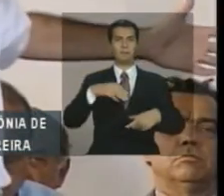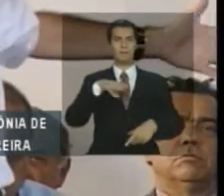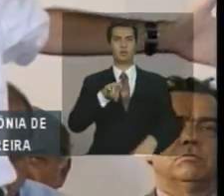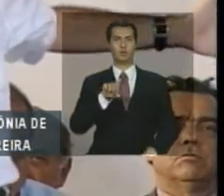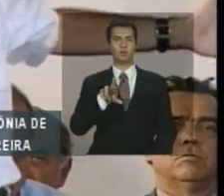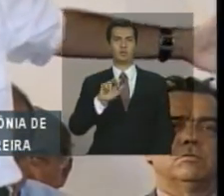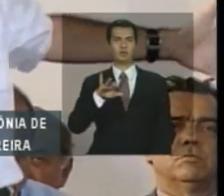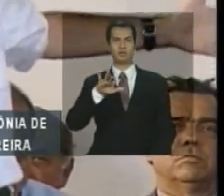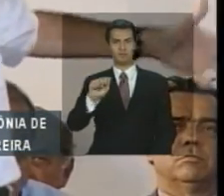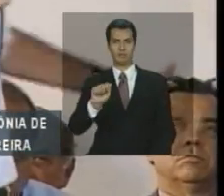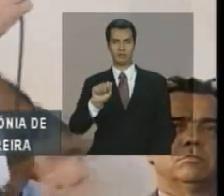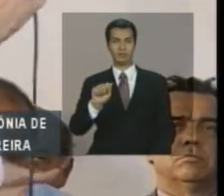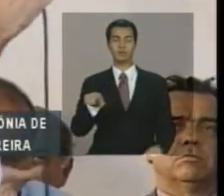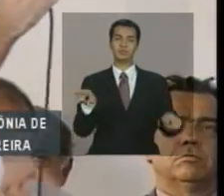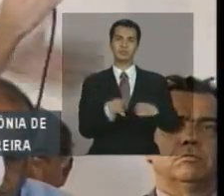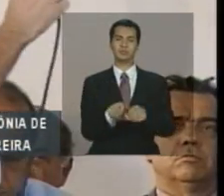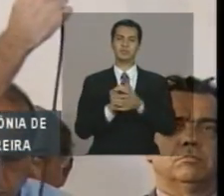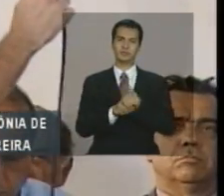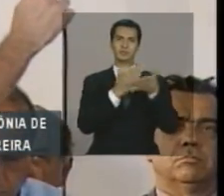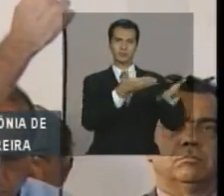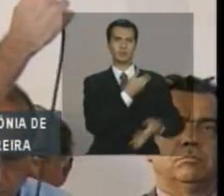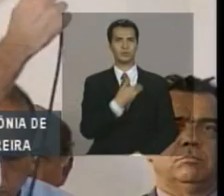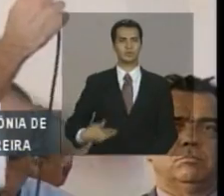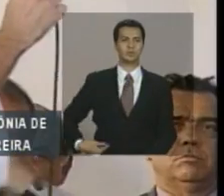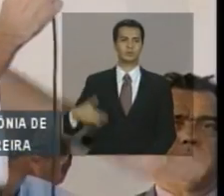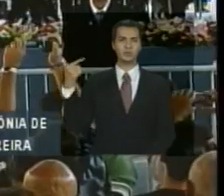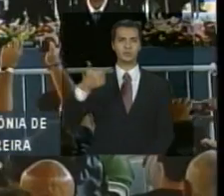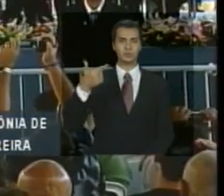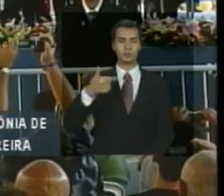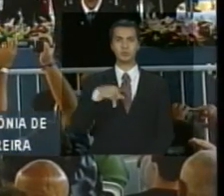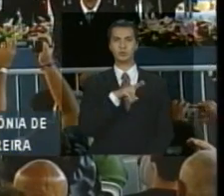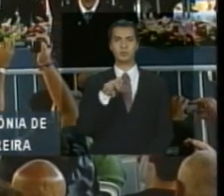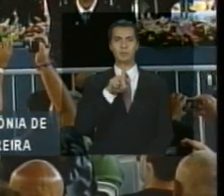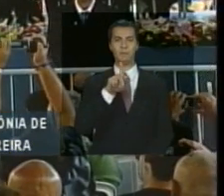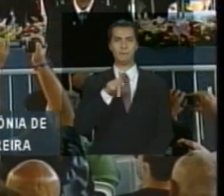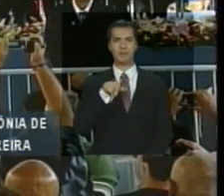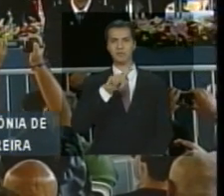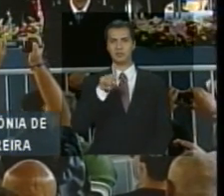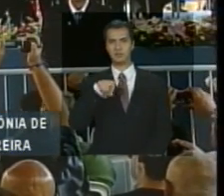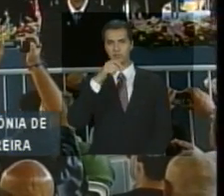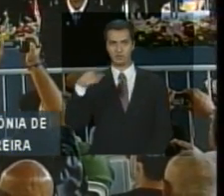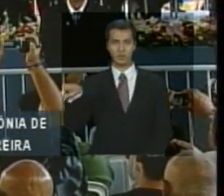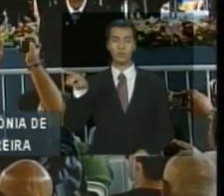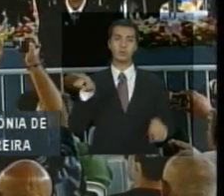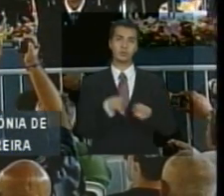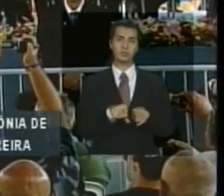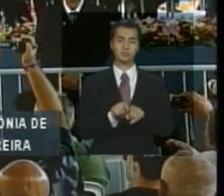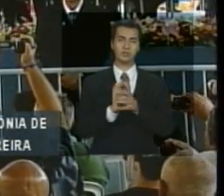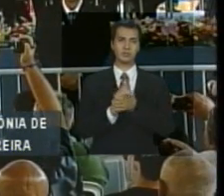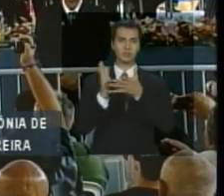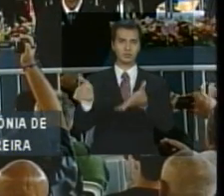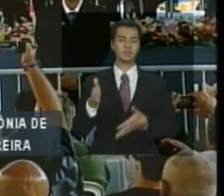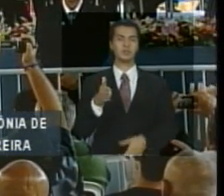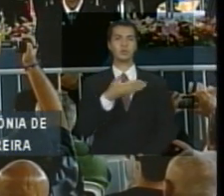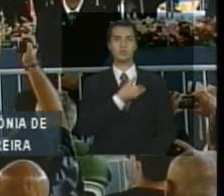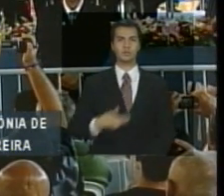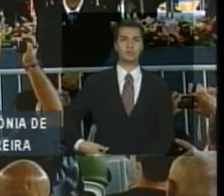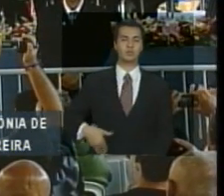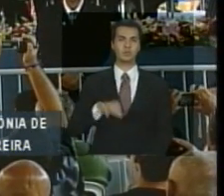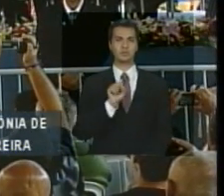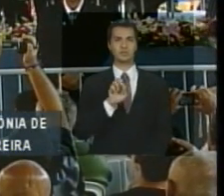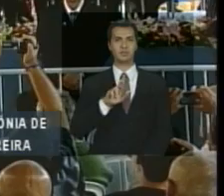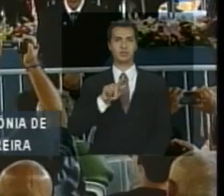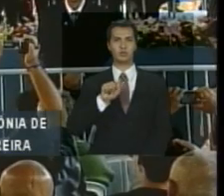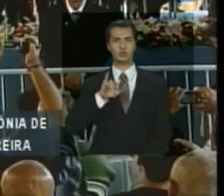companheiros de luta, de jornada, o meu vice-governador Pezão, meu querido amigo governador Sérgio Cabral e, acima de tudo, essa